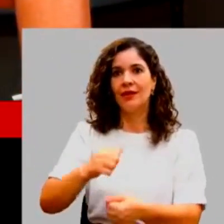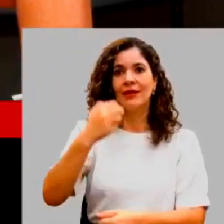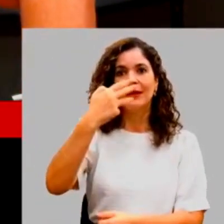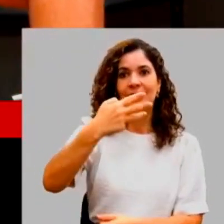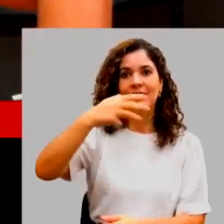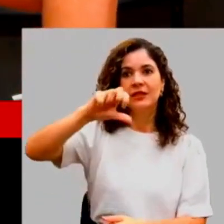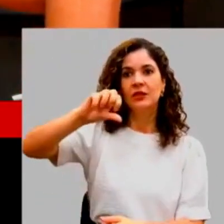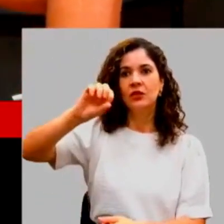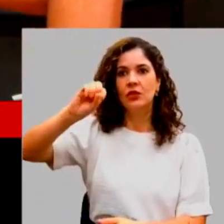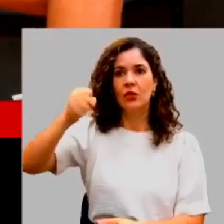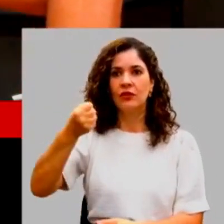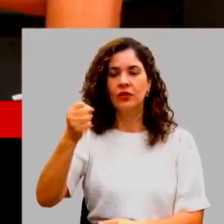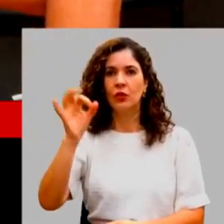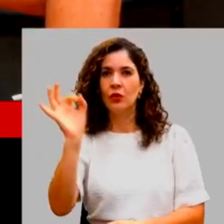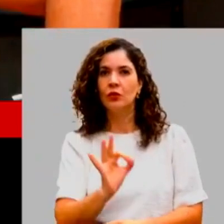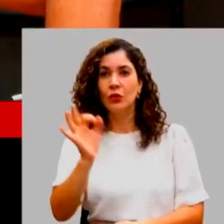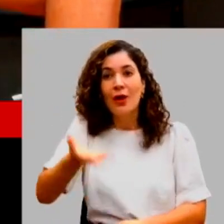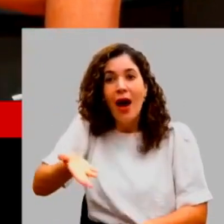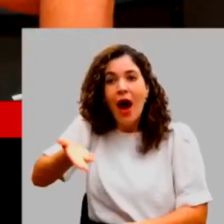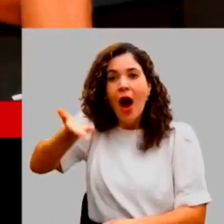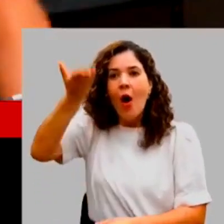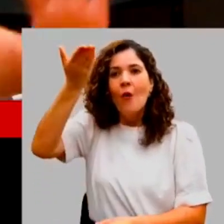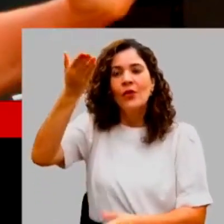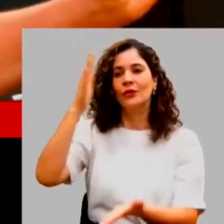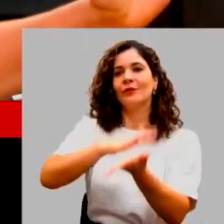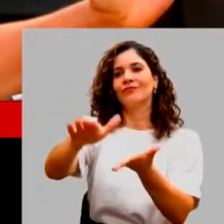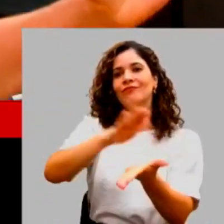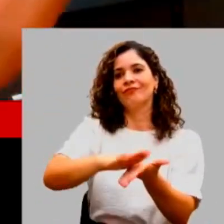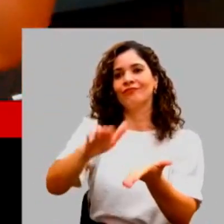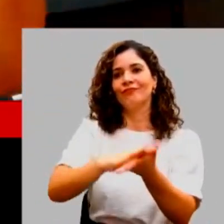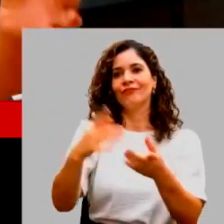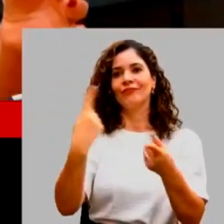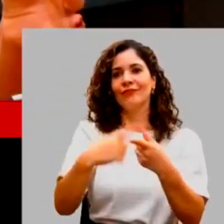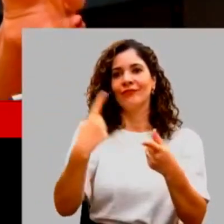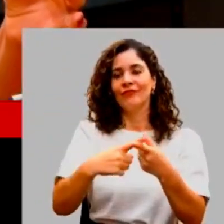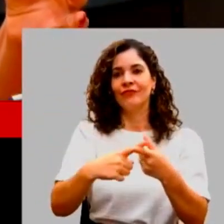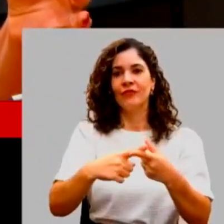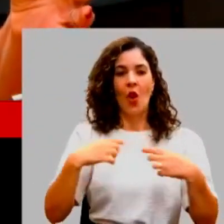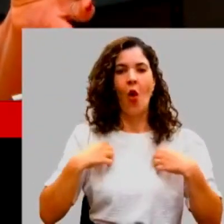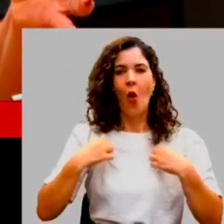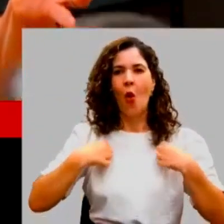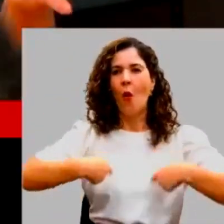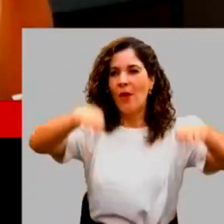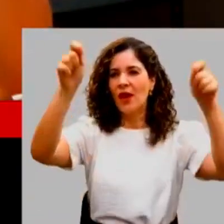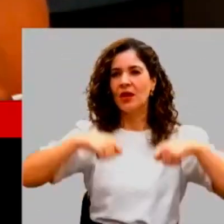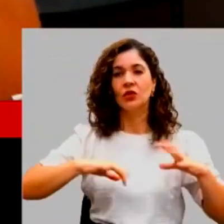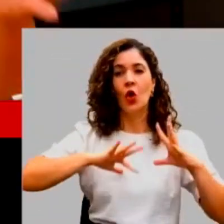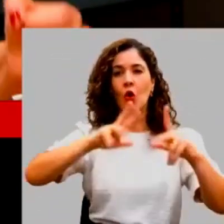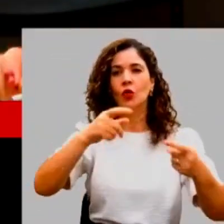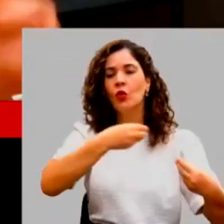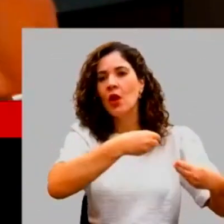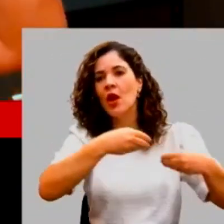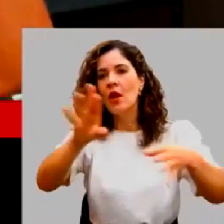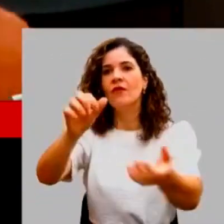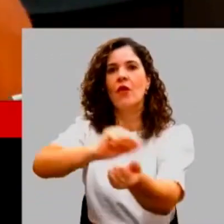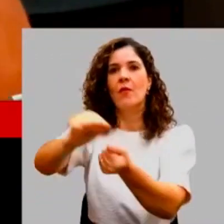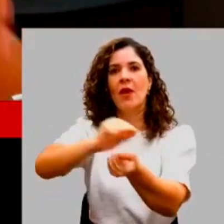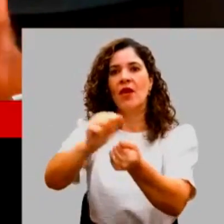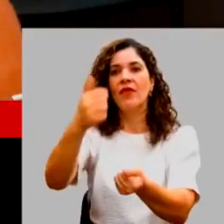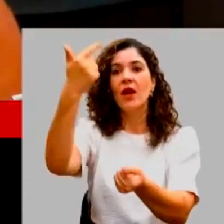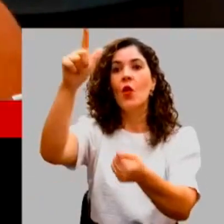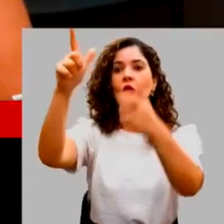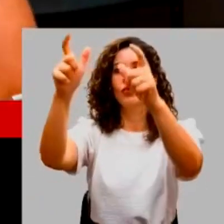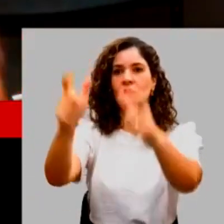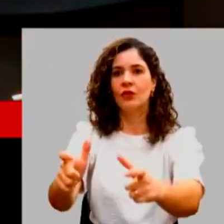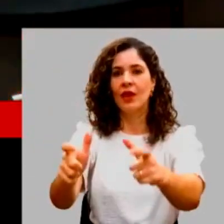Qual de vocês já tiveram Esse aumento a lavanderia do ipseng 300